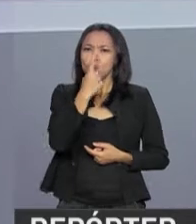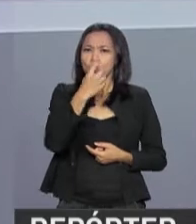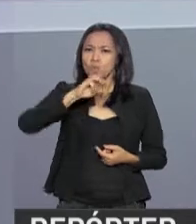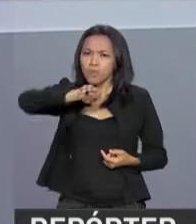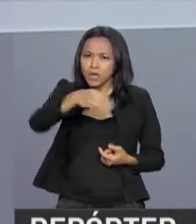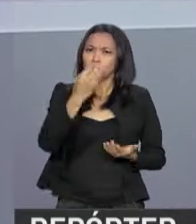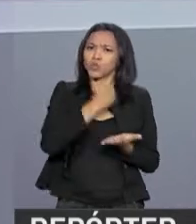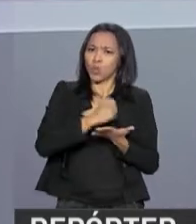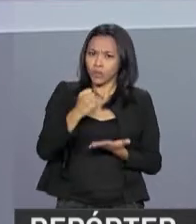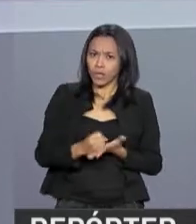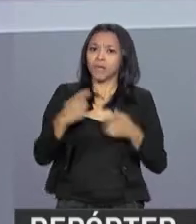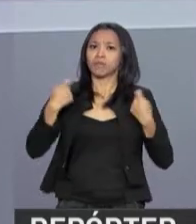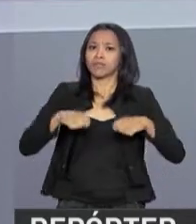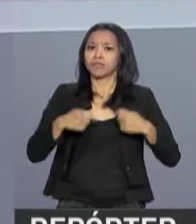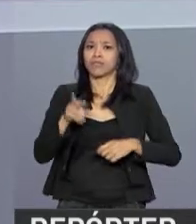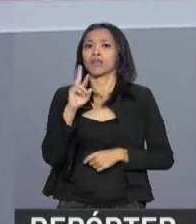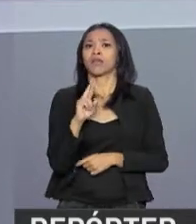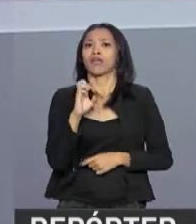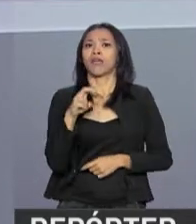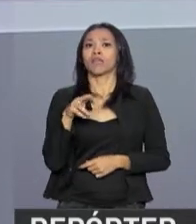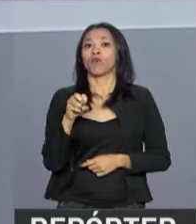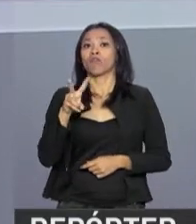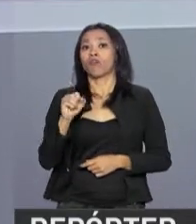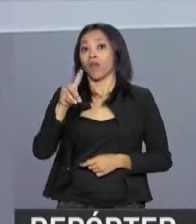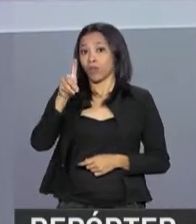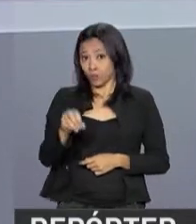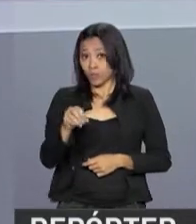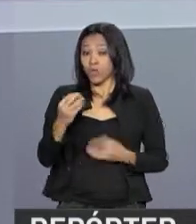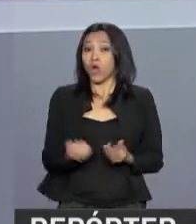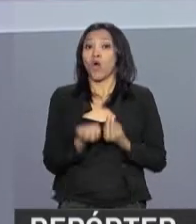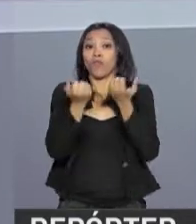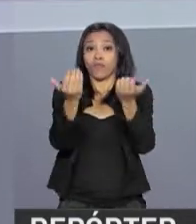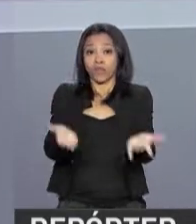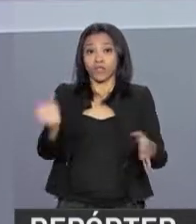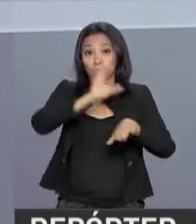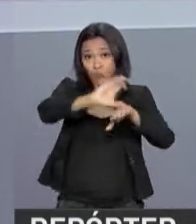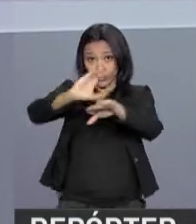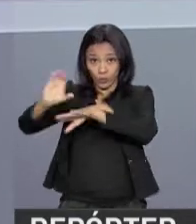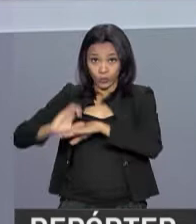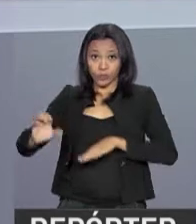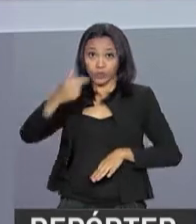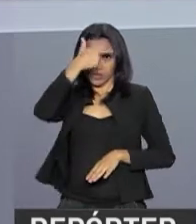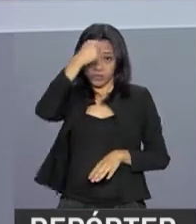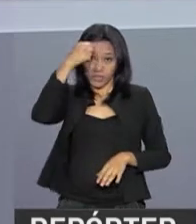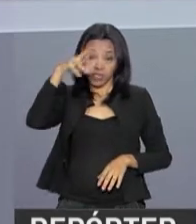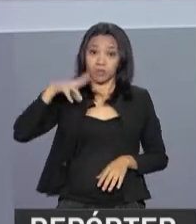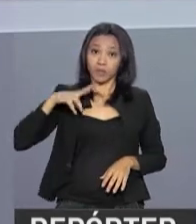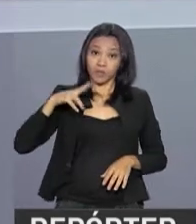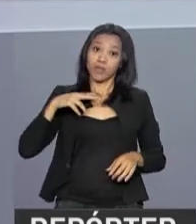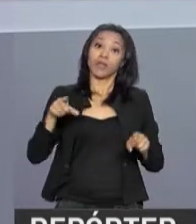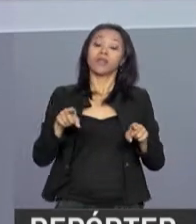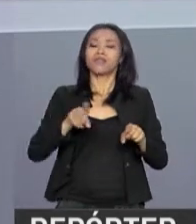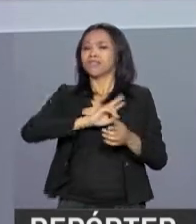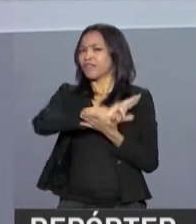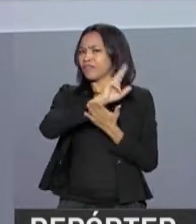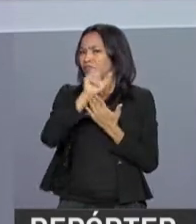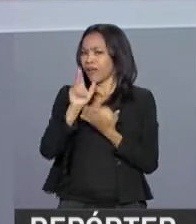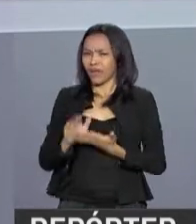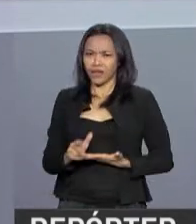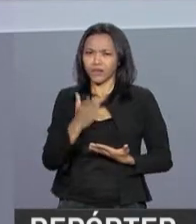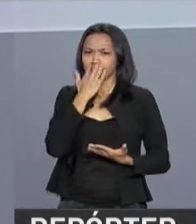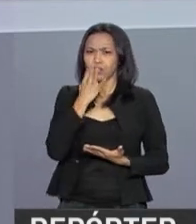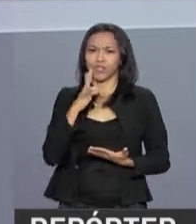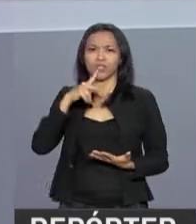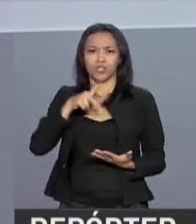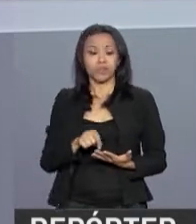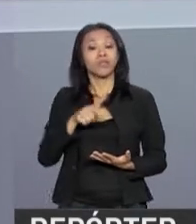O FIES concede crédito para cursos superiores em universidades privadas e está dividido em diferentes modalidades, de acordo com a